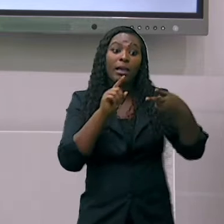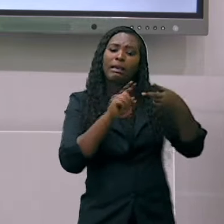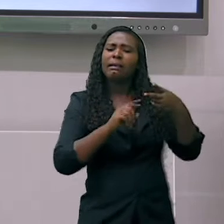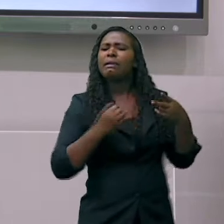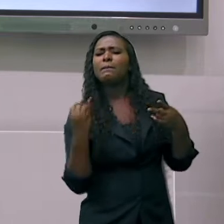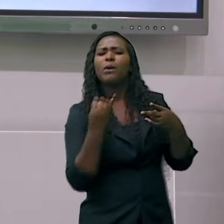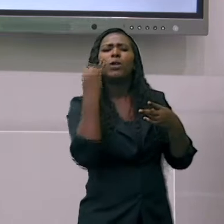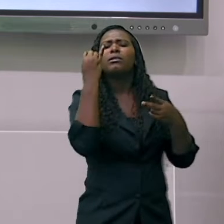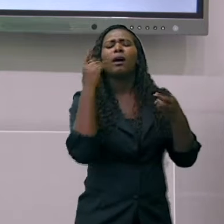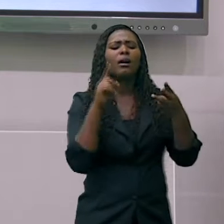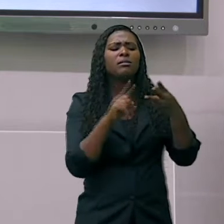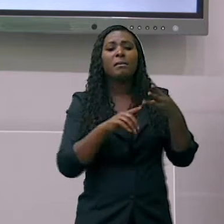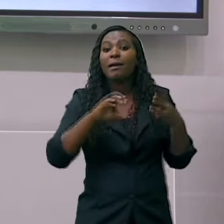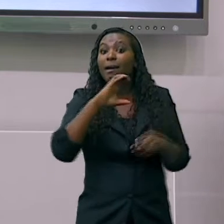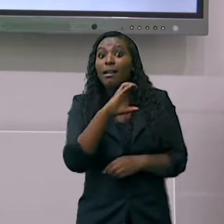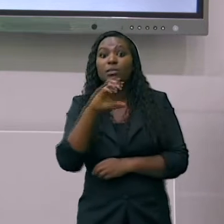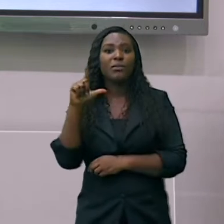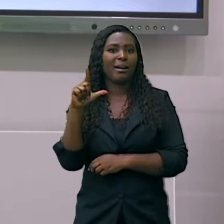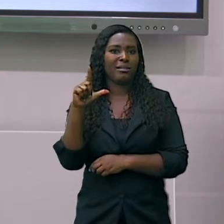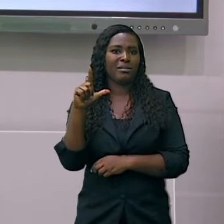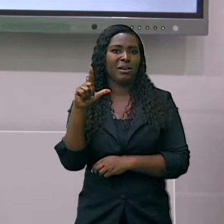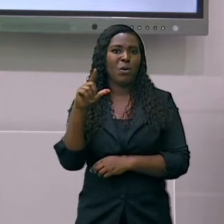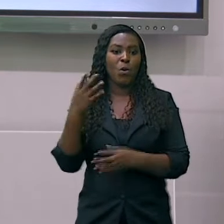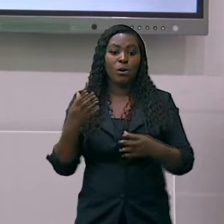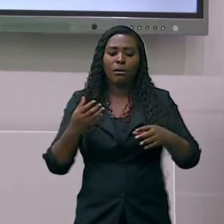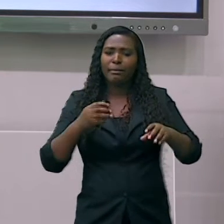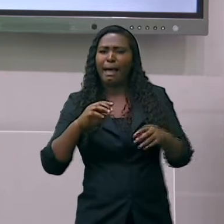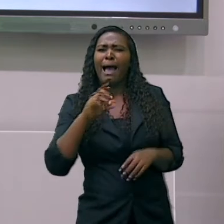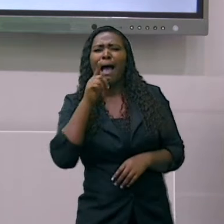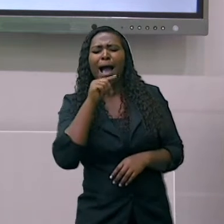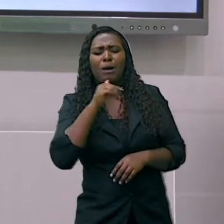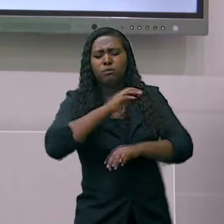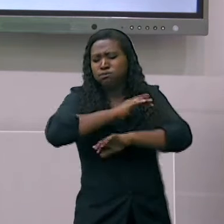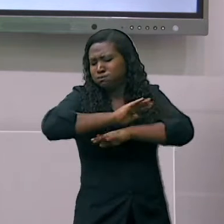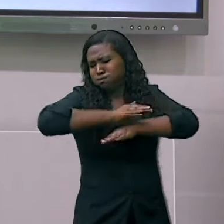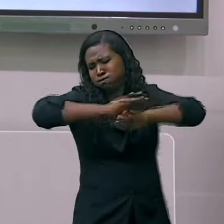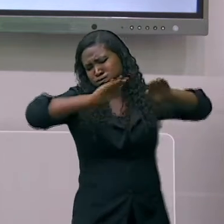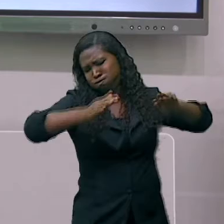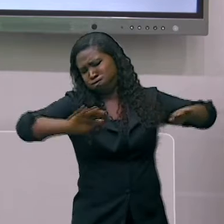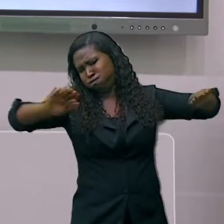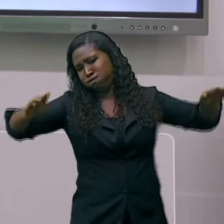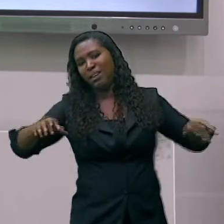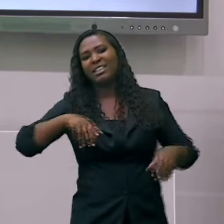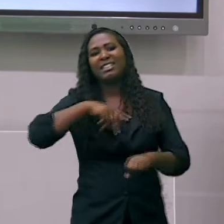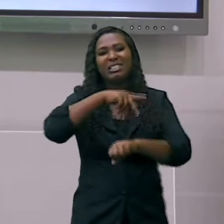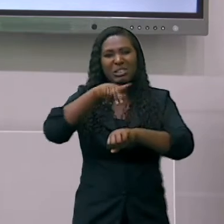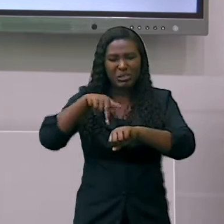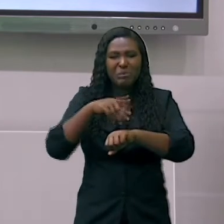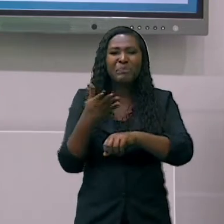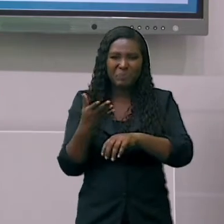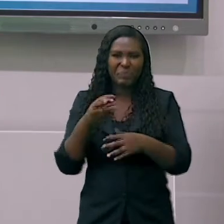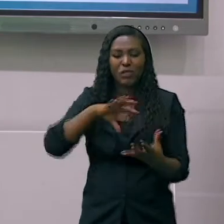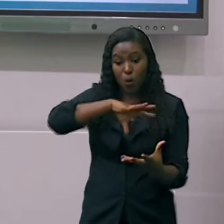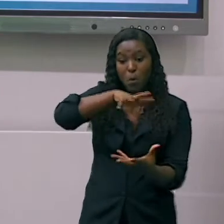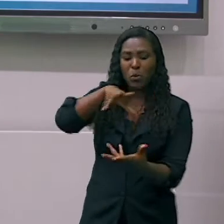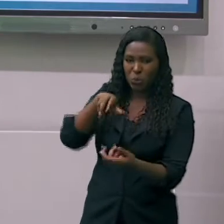desses grandes agrupamentos de águas do nosso planeta. Vamos começar?